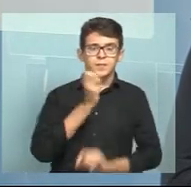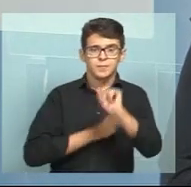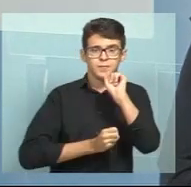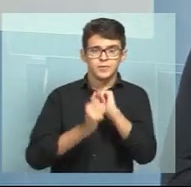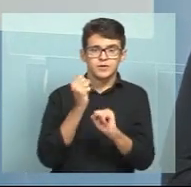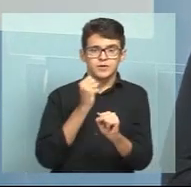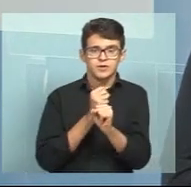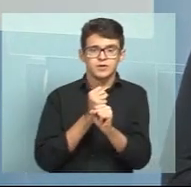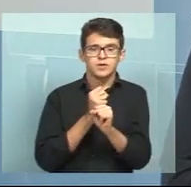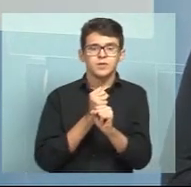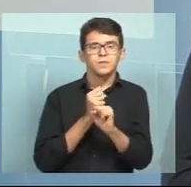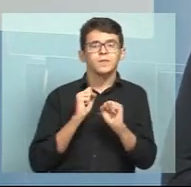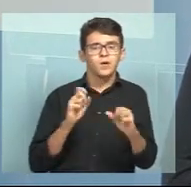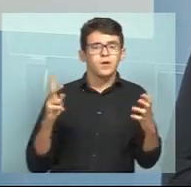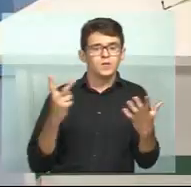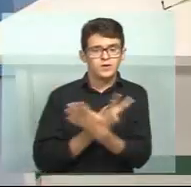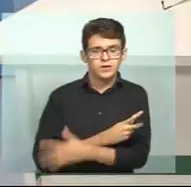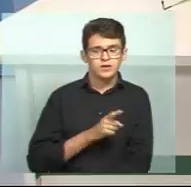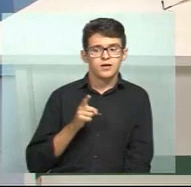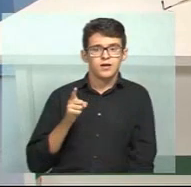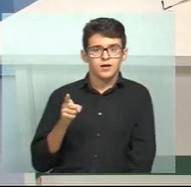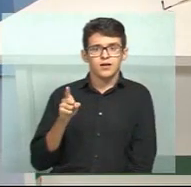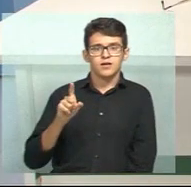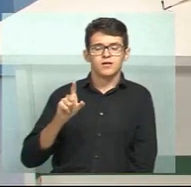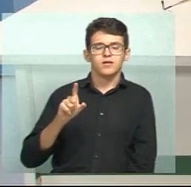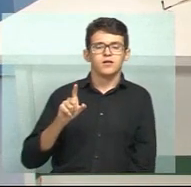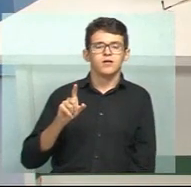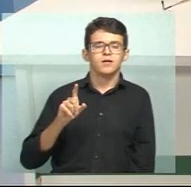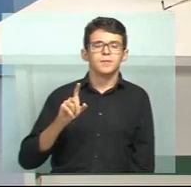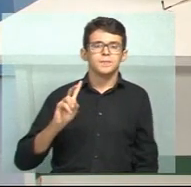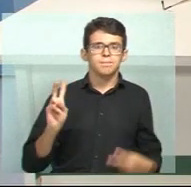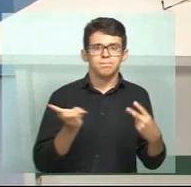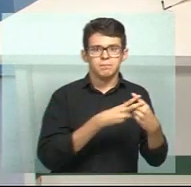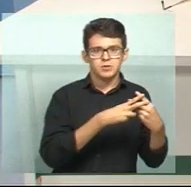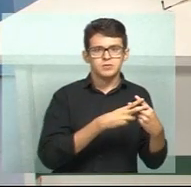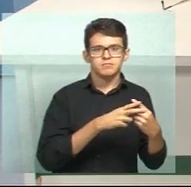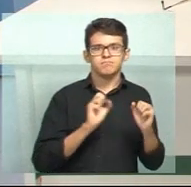o réu pode ser preso. Ano retrasado, na realidade, dezembro de 2016.